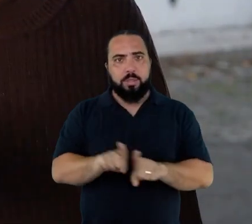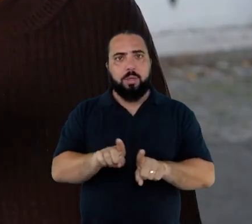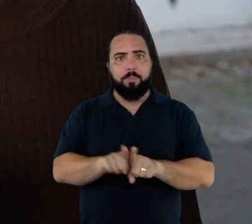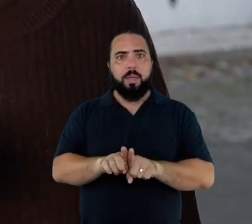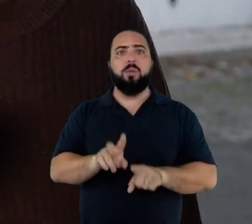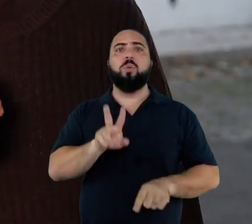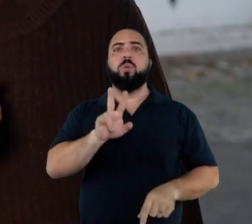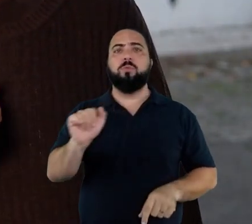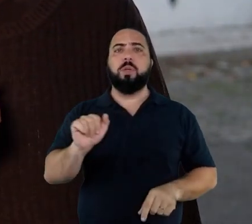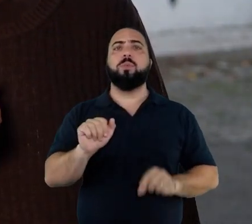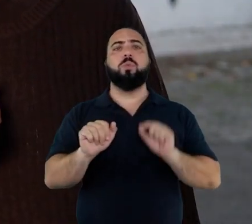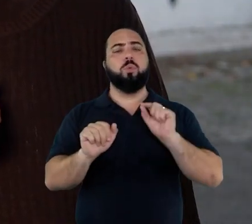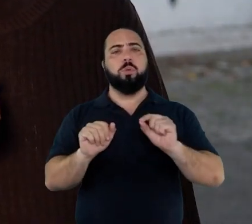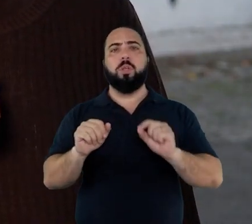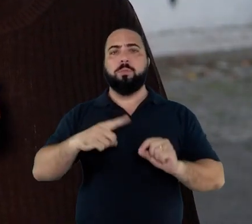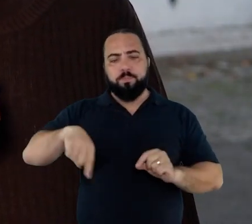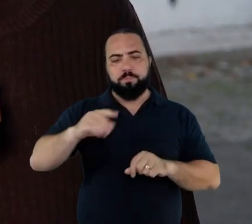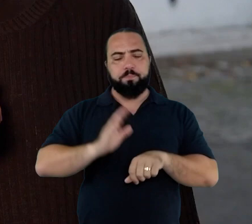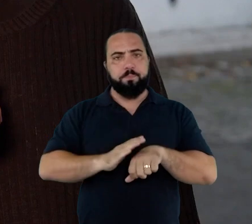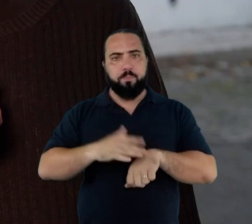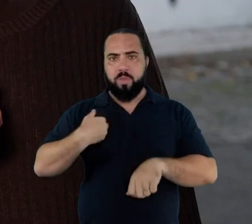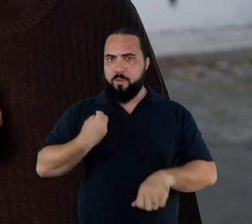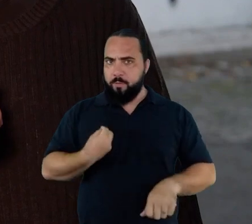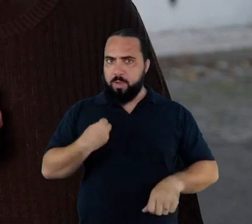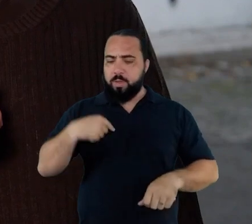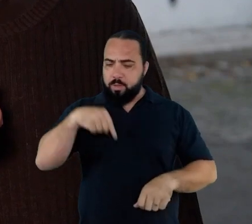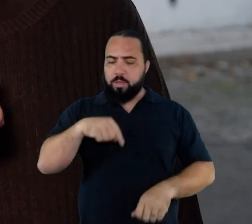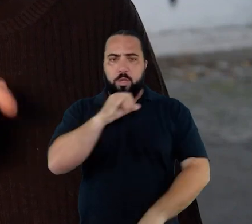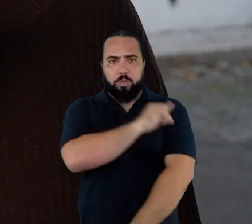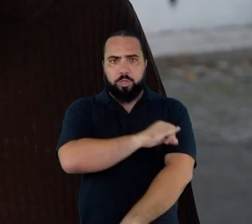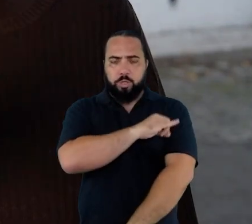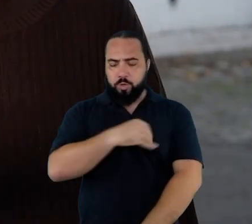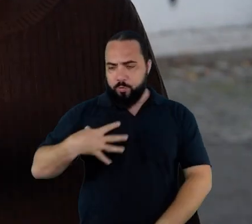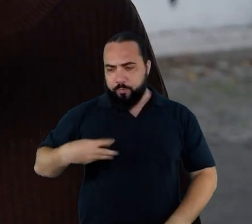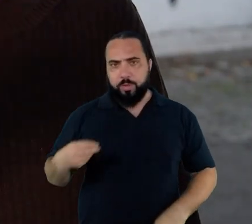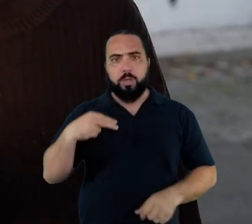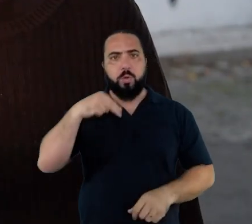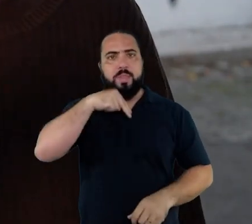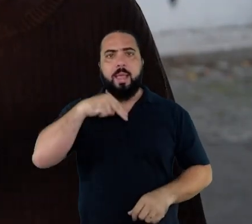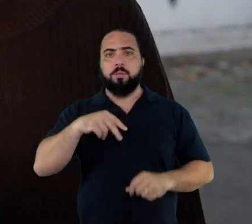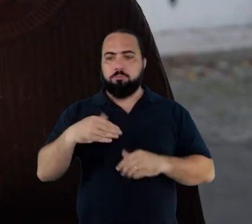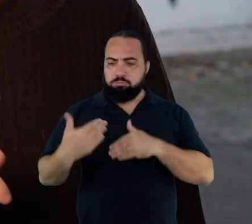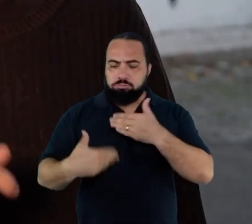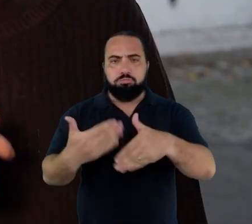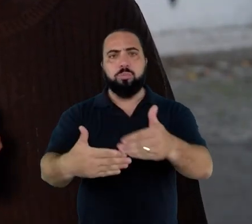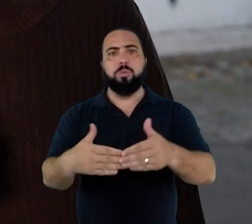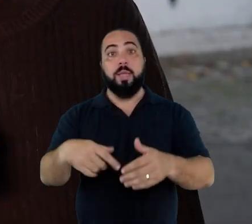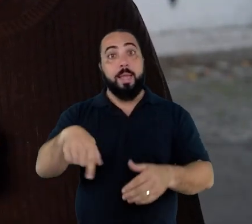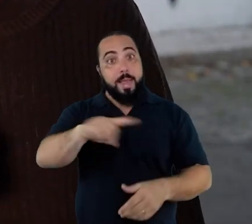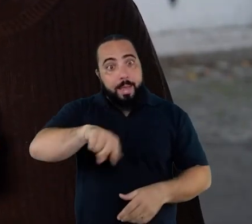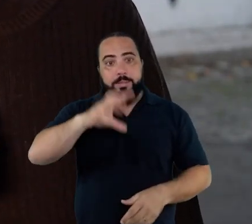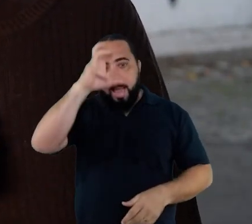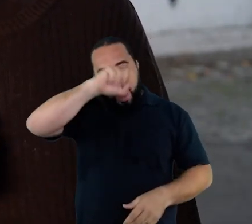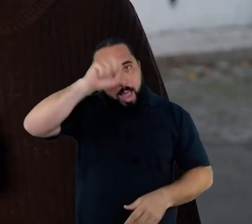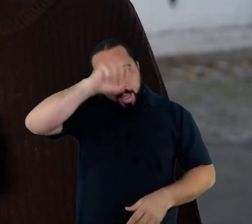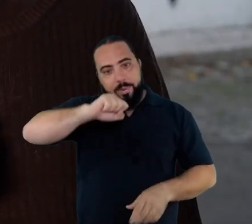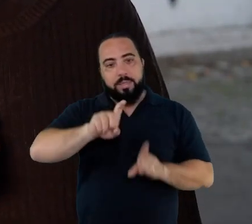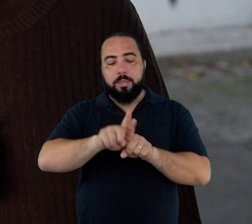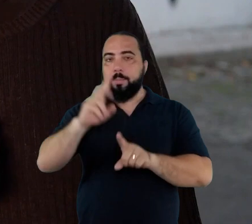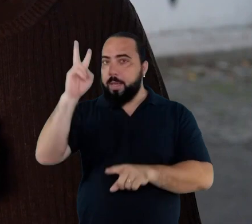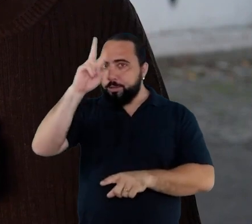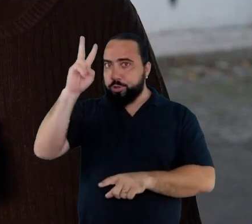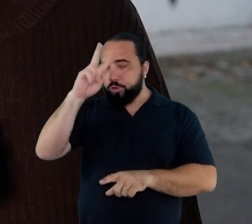por isso, terão aqui nas nossas vidas aqui no Rio de Janeiro. Os nossos filhos, os nossos netos estarão aqui aprendendo